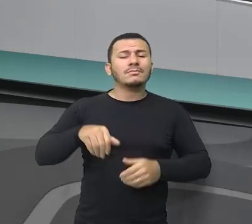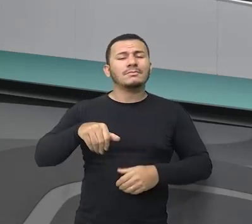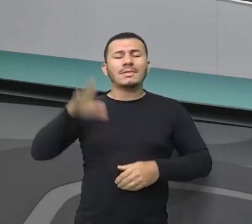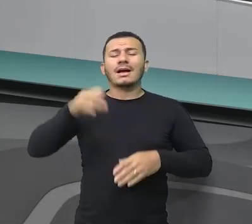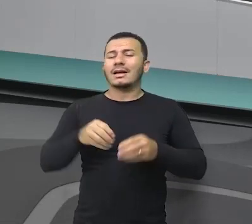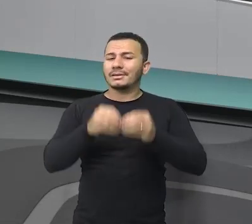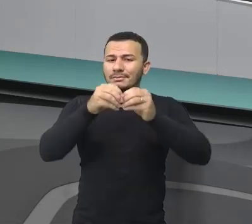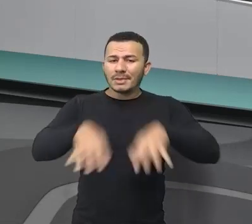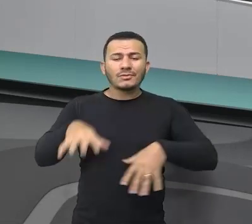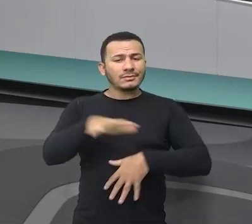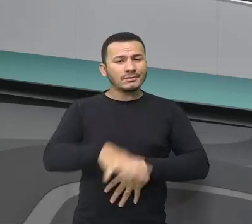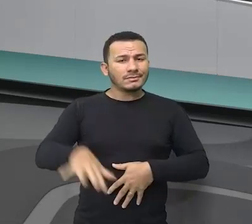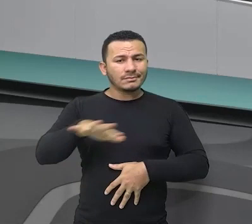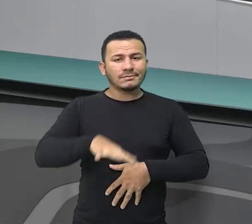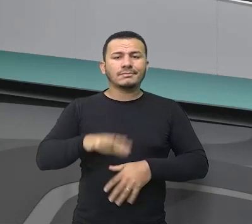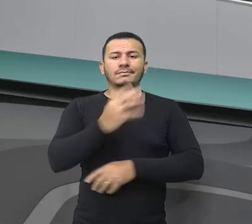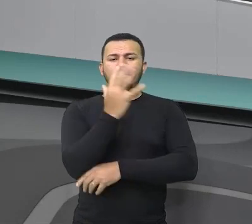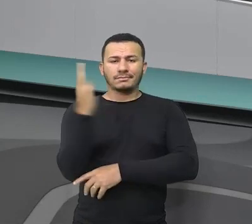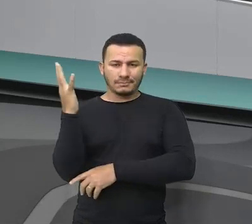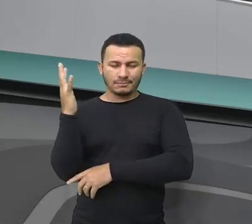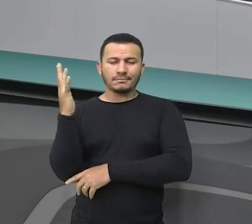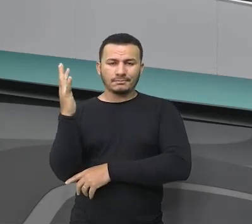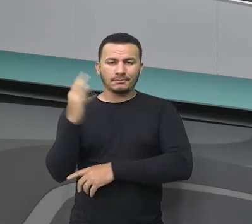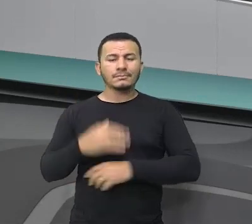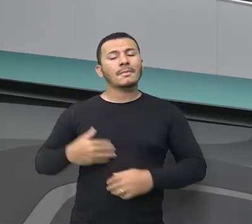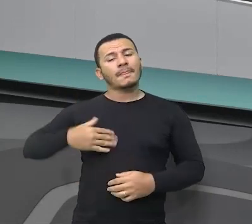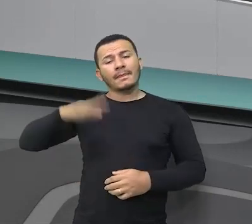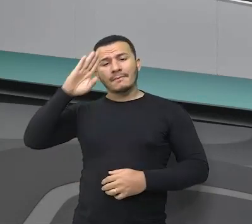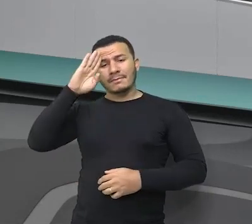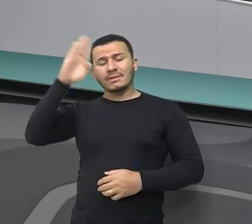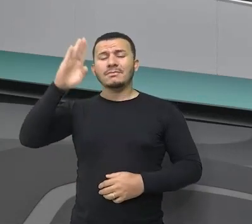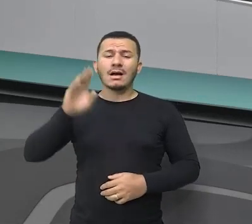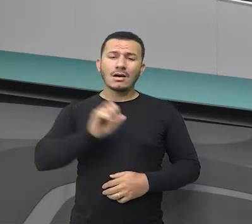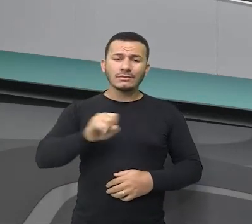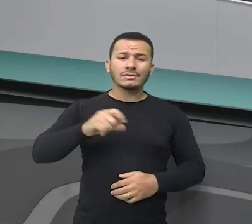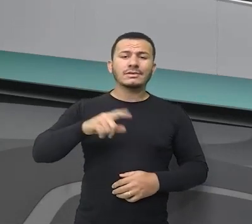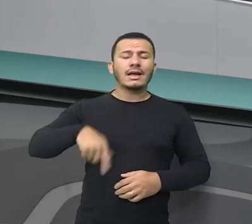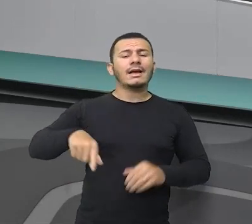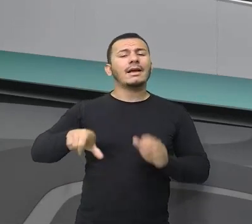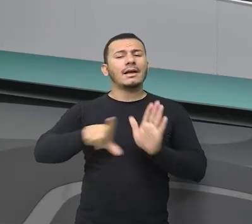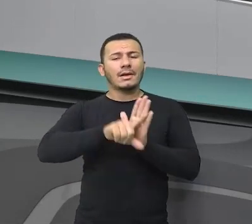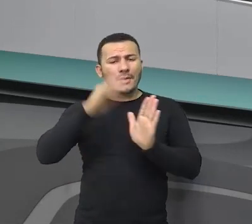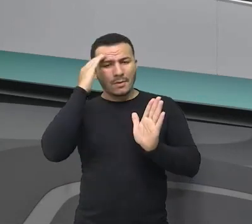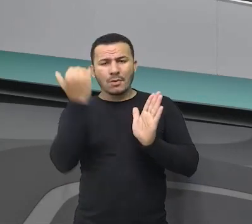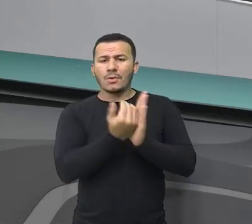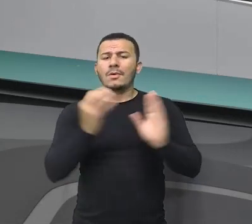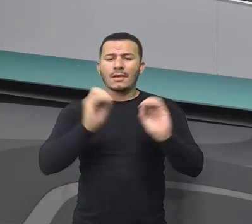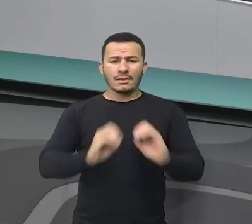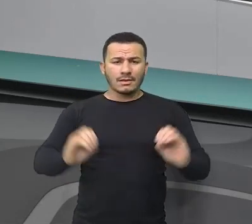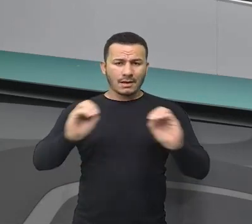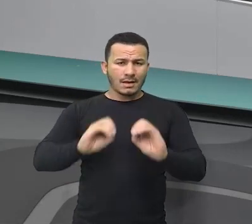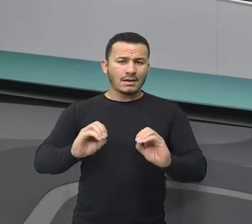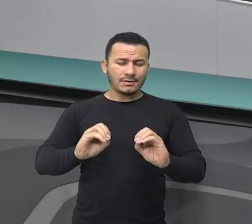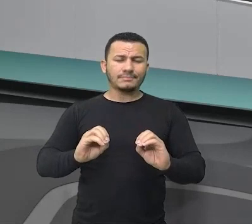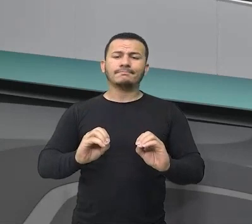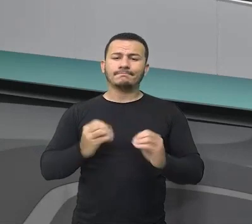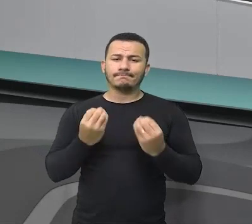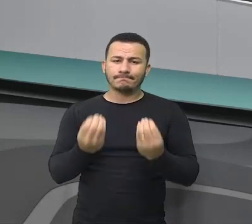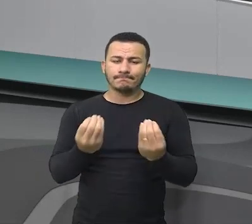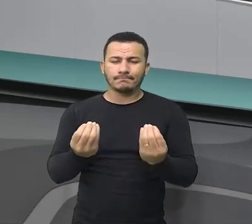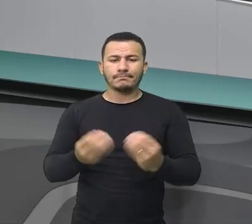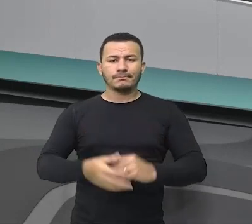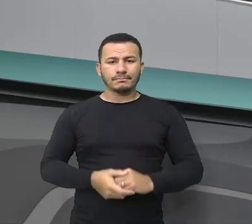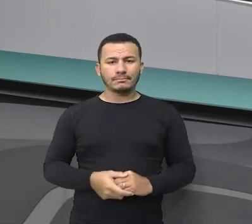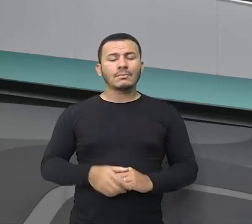grandes impactos sobre a floresta, especialmente quando são feitas de forma ilegal ou sem obedecer o